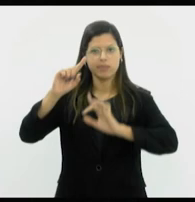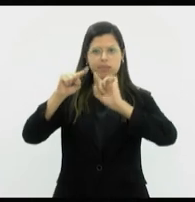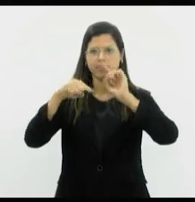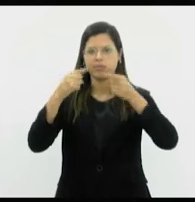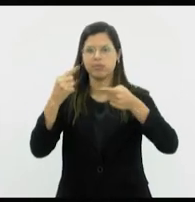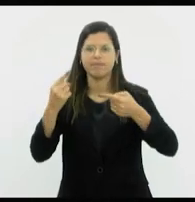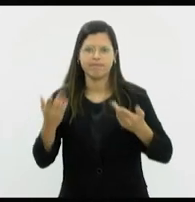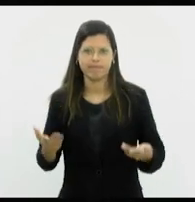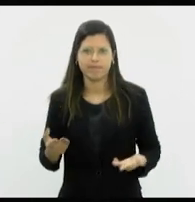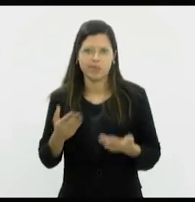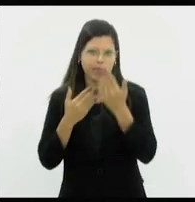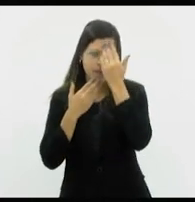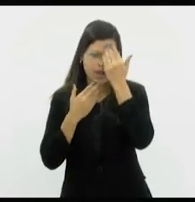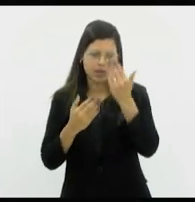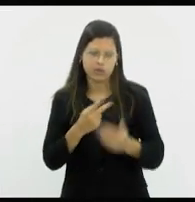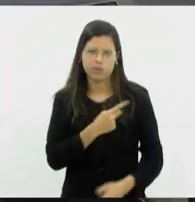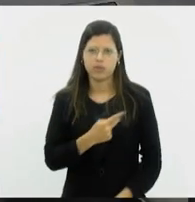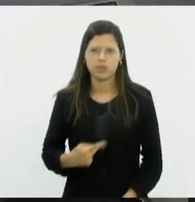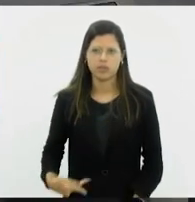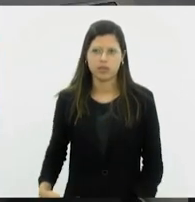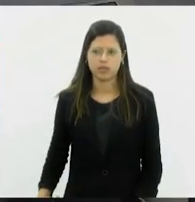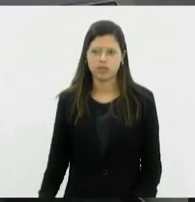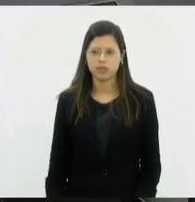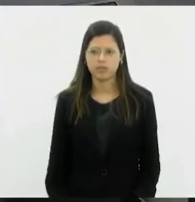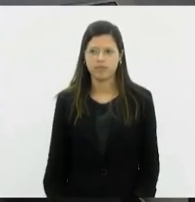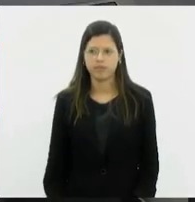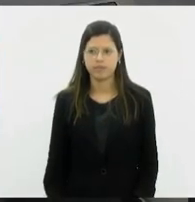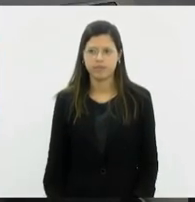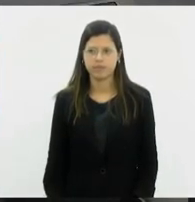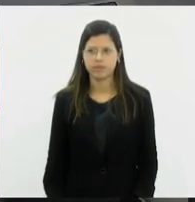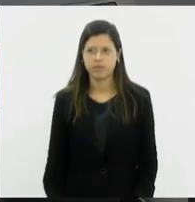adulta. Muito obrigado, senhor presidente.